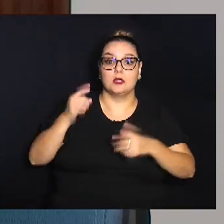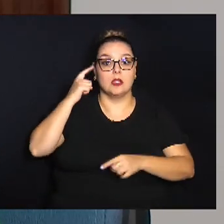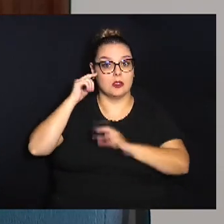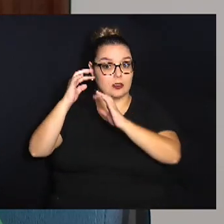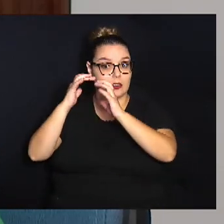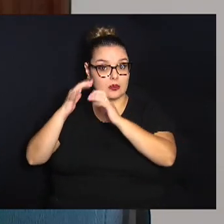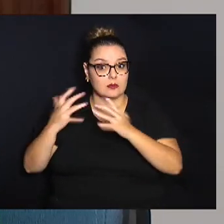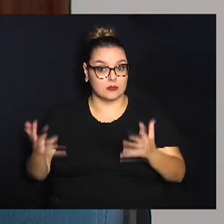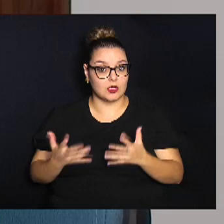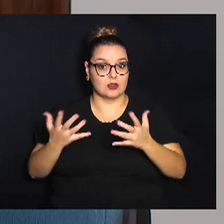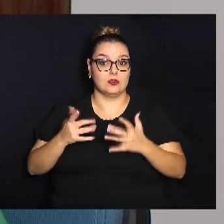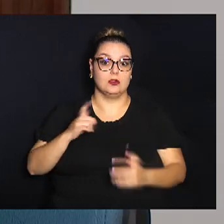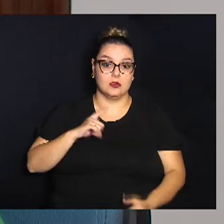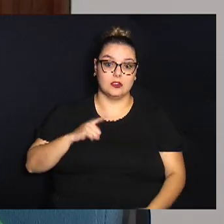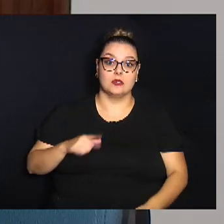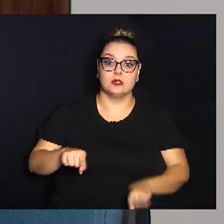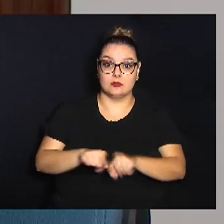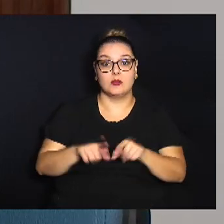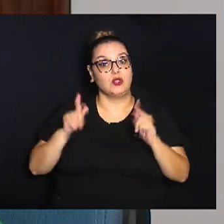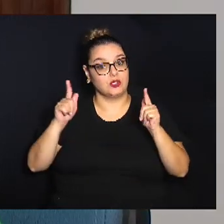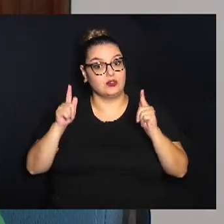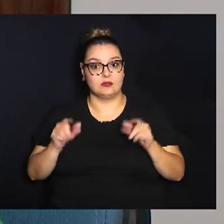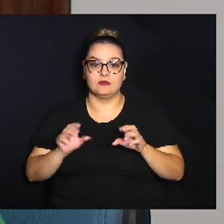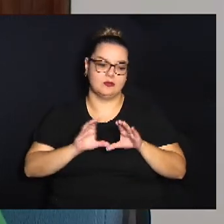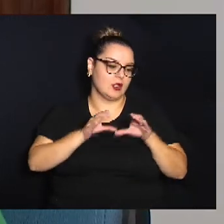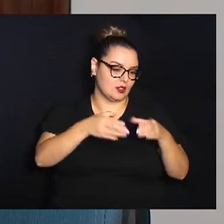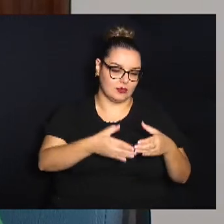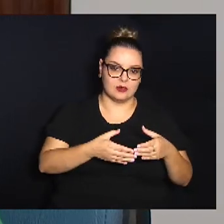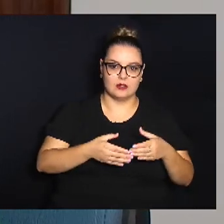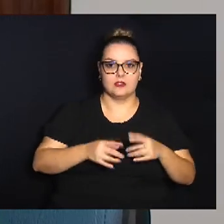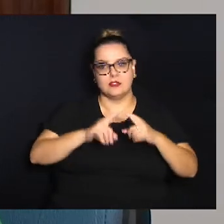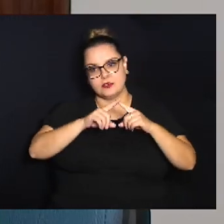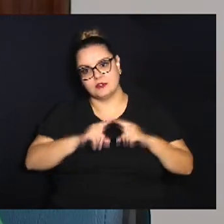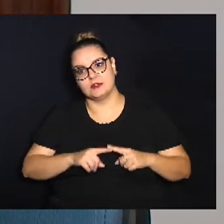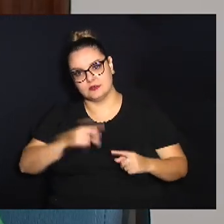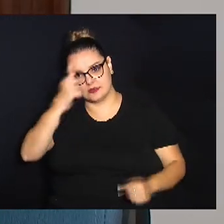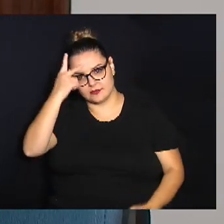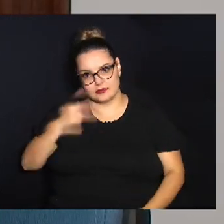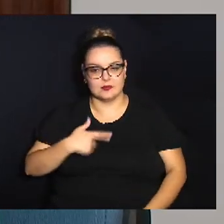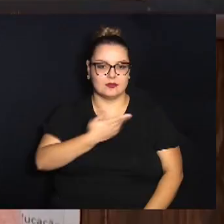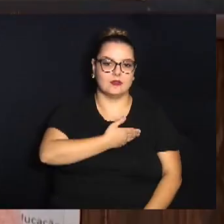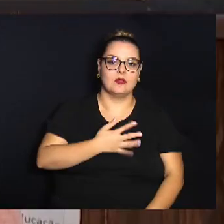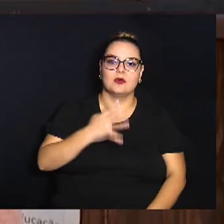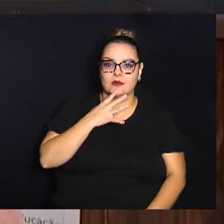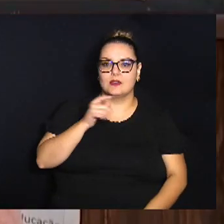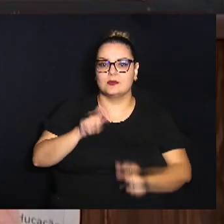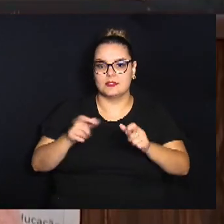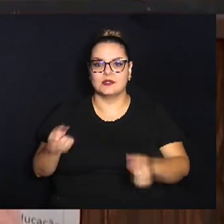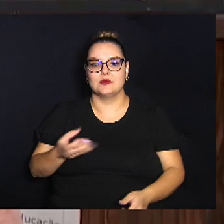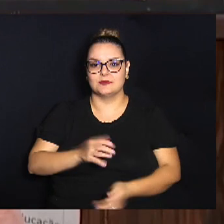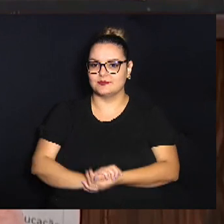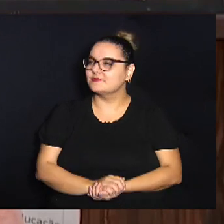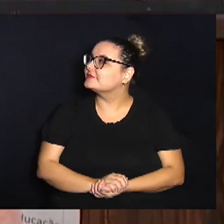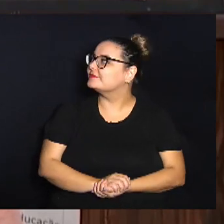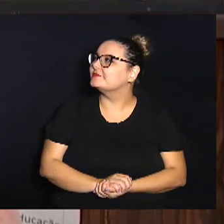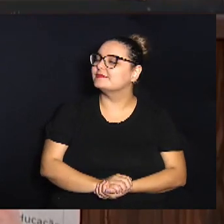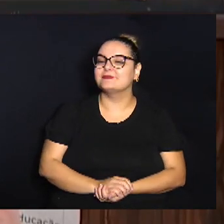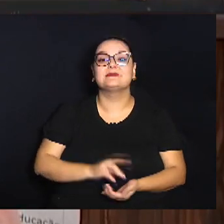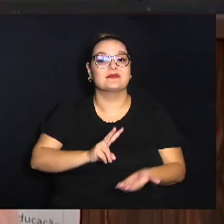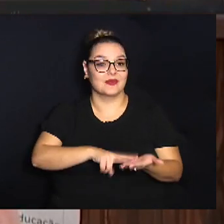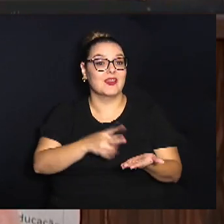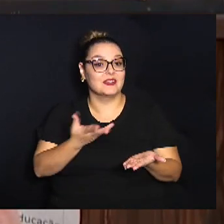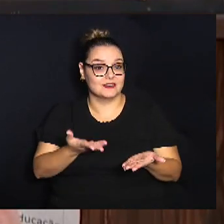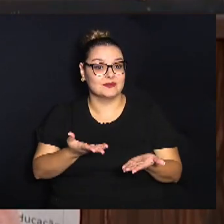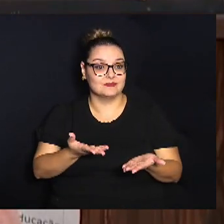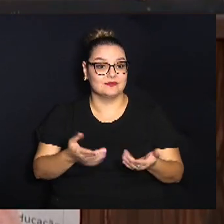pensar, e também tem a parte divertida, que você faz em grupo, você se desafia com seus amigos, conhece gente nova. Eu acho que a vantagem é essa, e eu